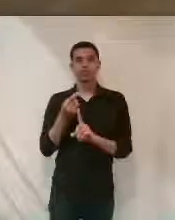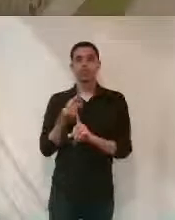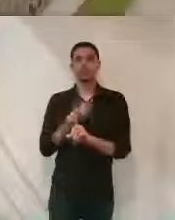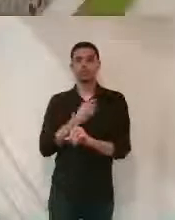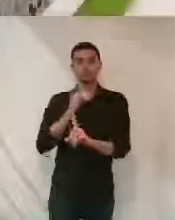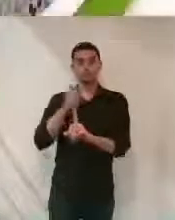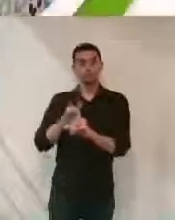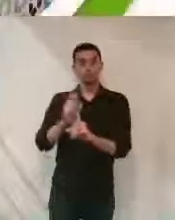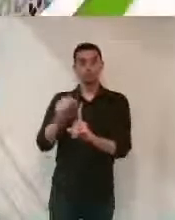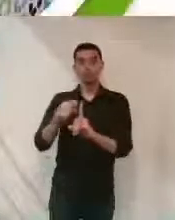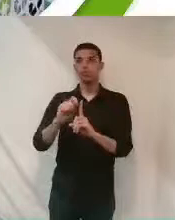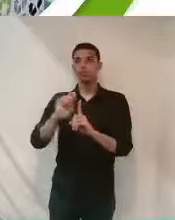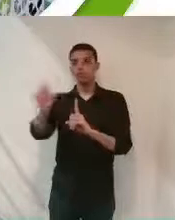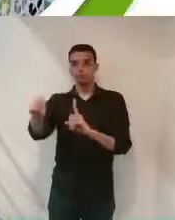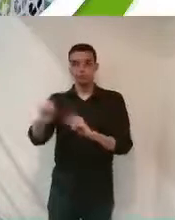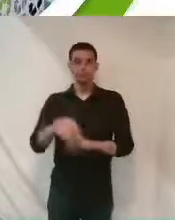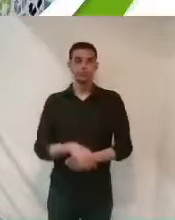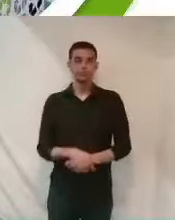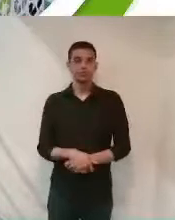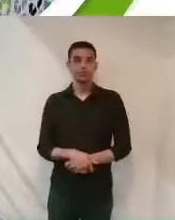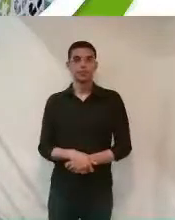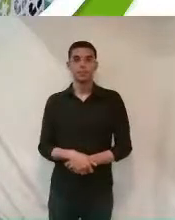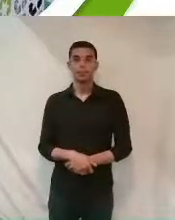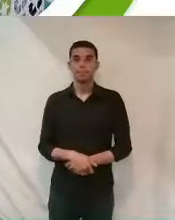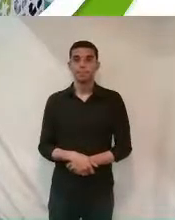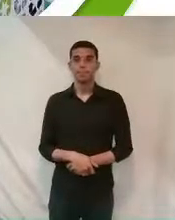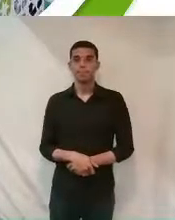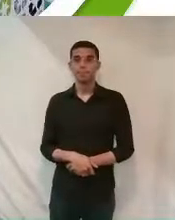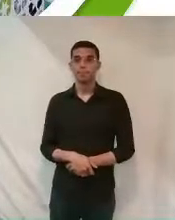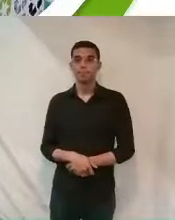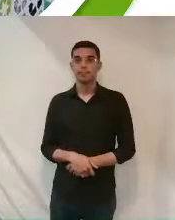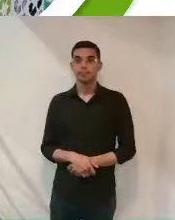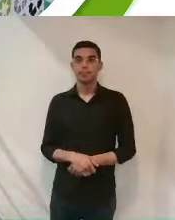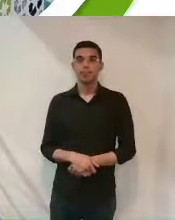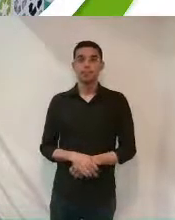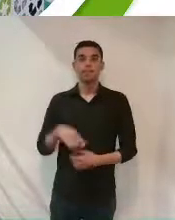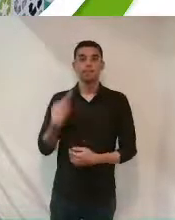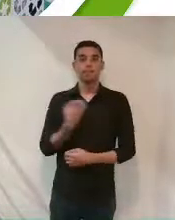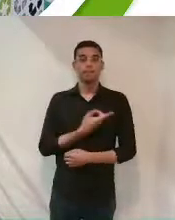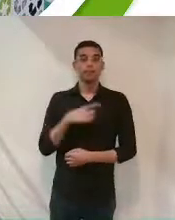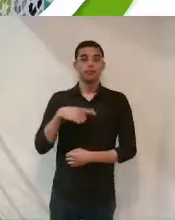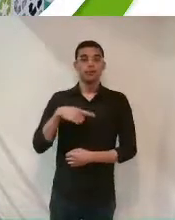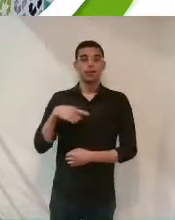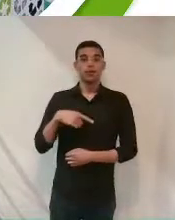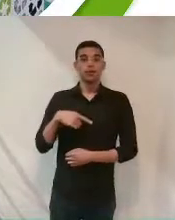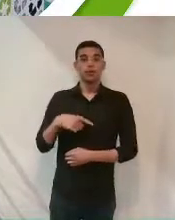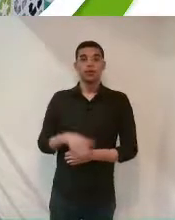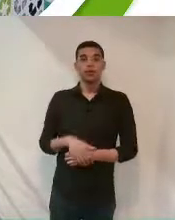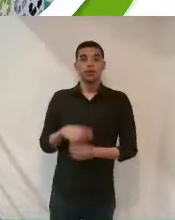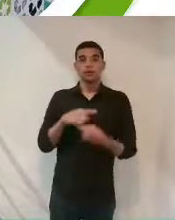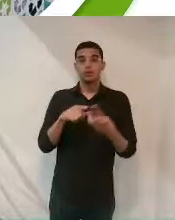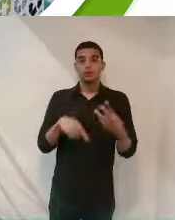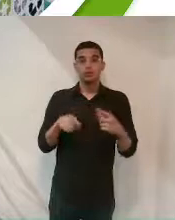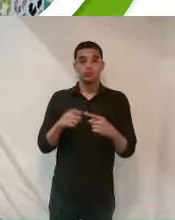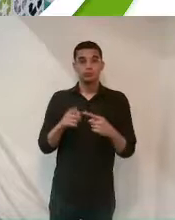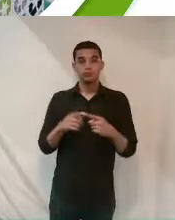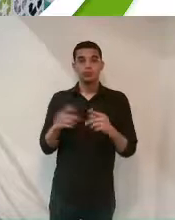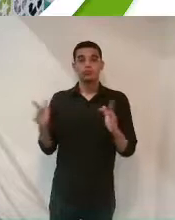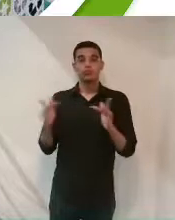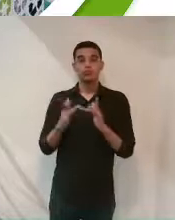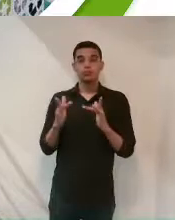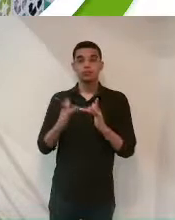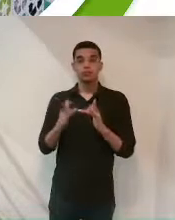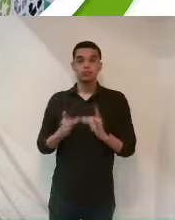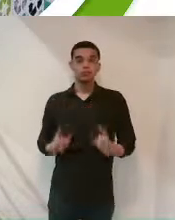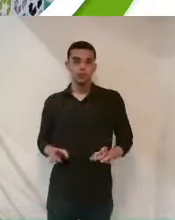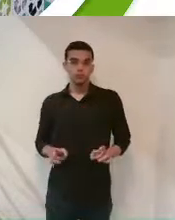Aí os pontos de recebimento, a gente hoje tem 3 modelagens diferentes, é o que a gente tem em conexão com o varejo, é a